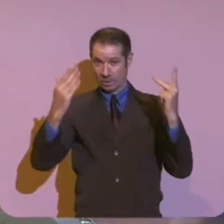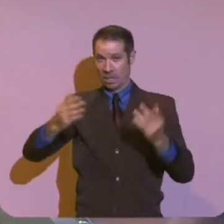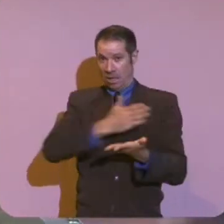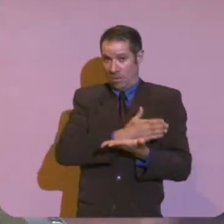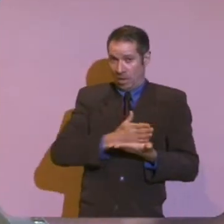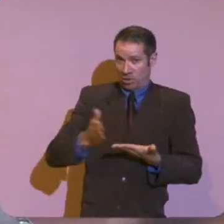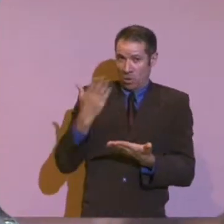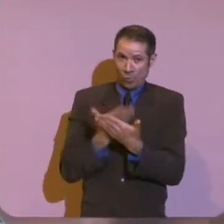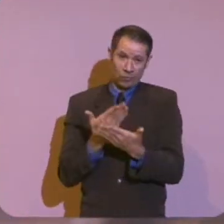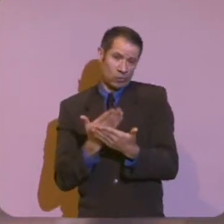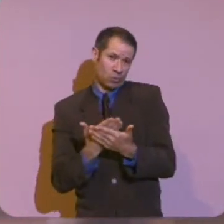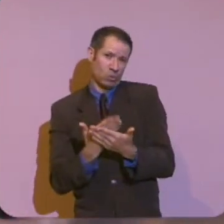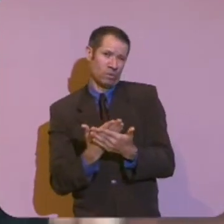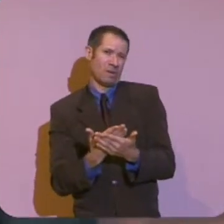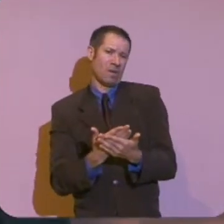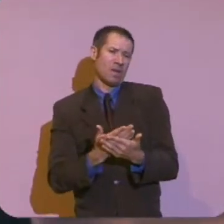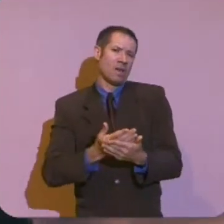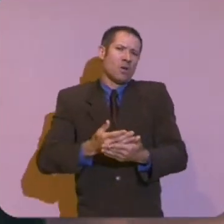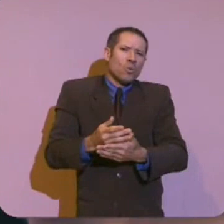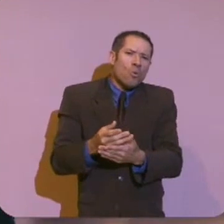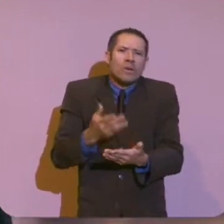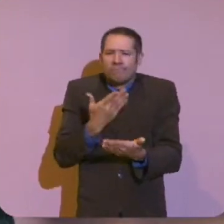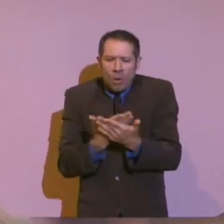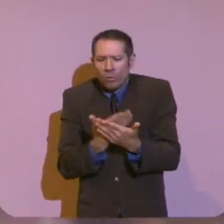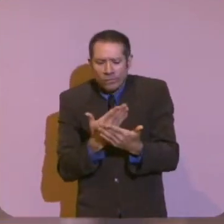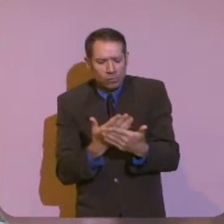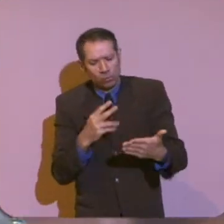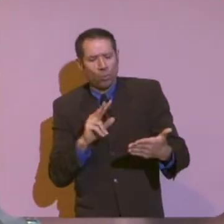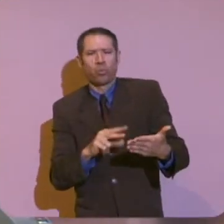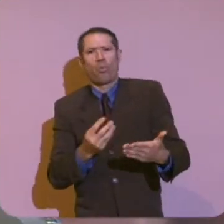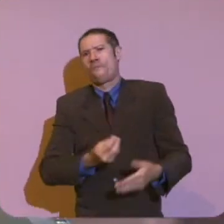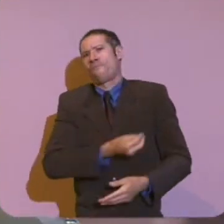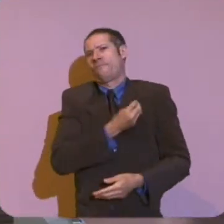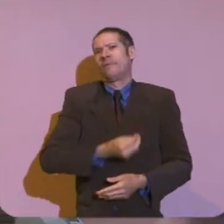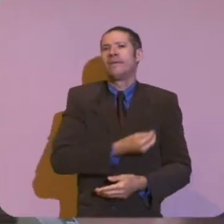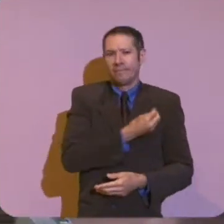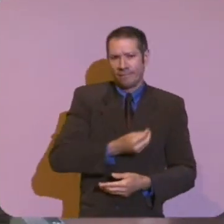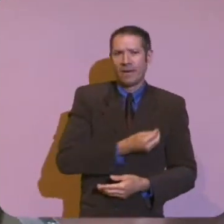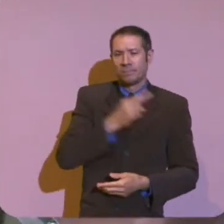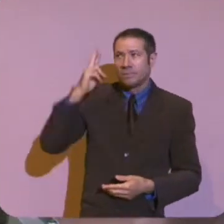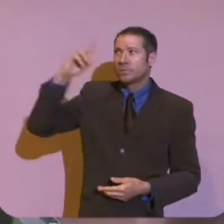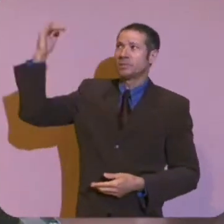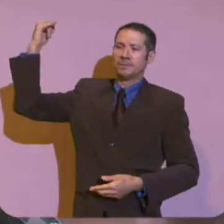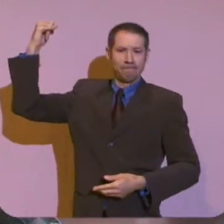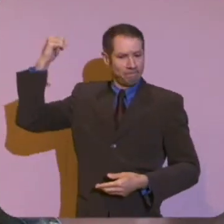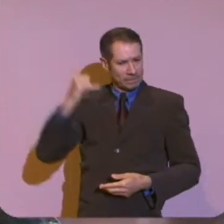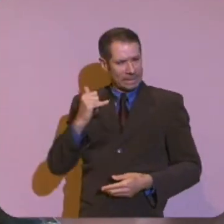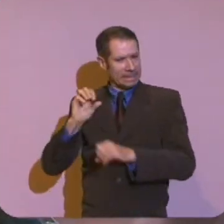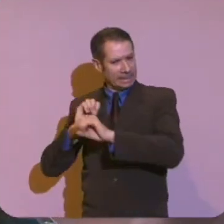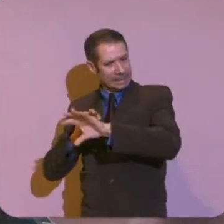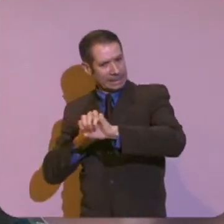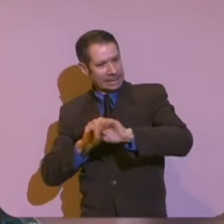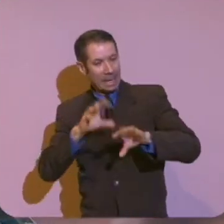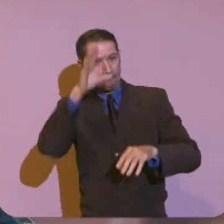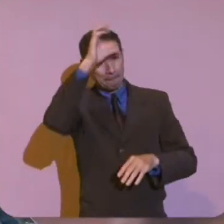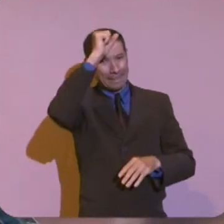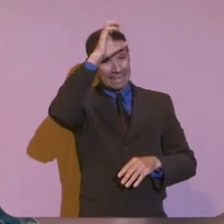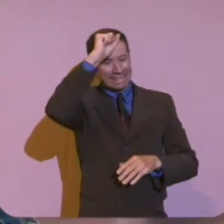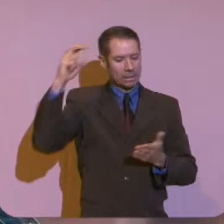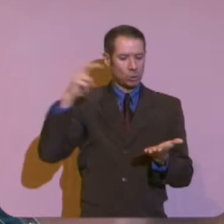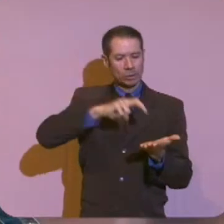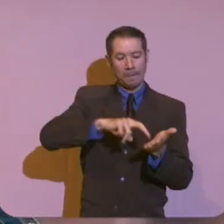estudar quais eram as lições dessa parábola viva que o Senhor queria ensinar. E aprendemos hoje de manhã que a